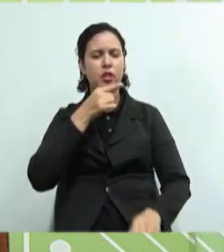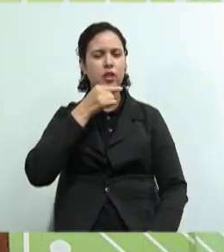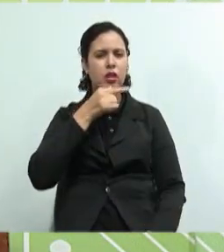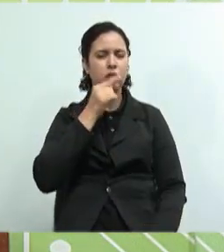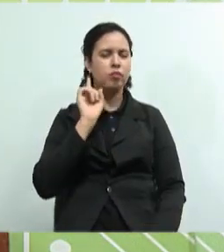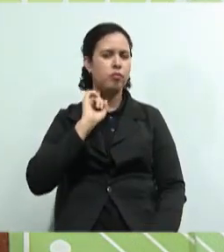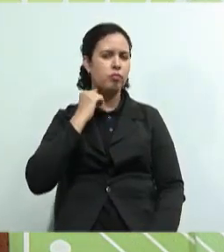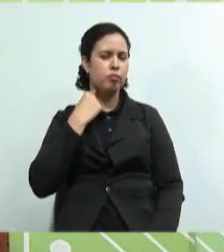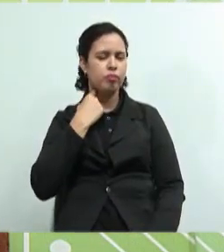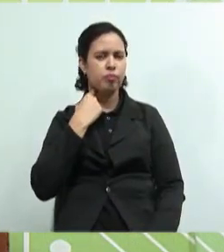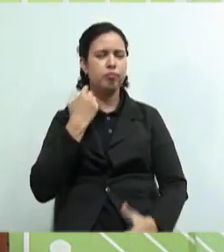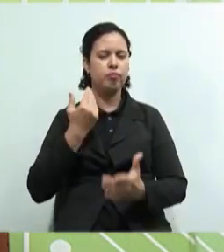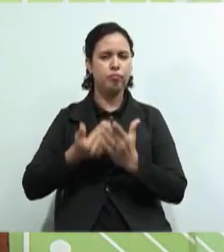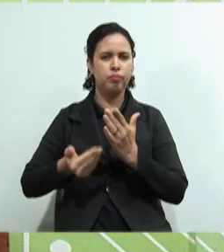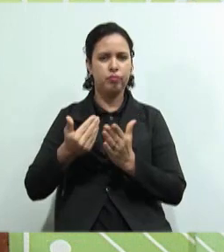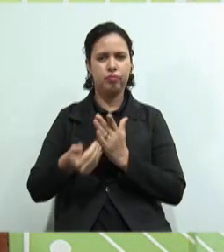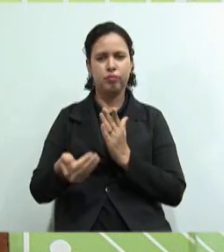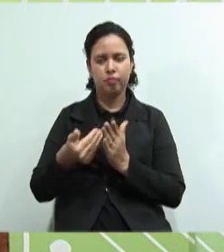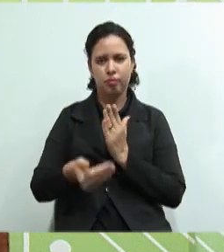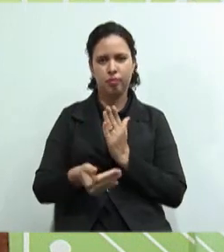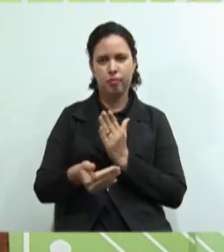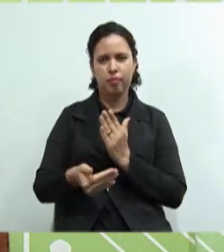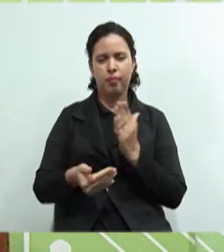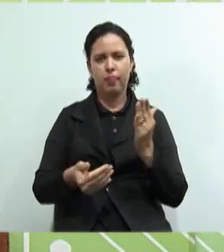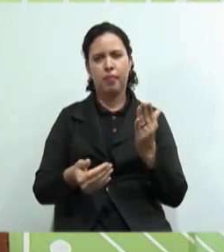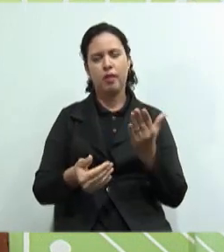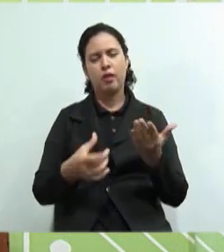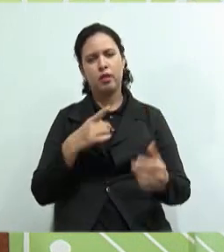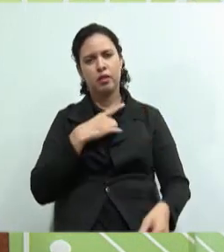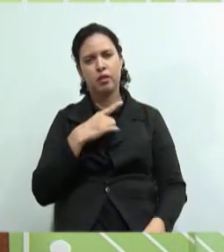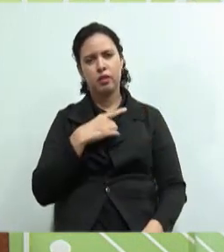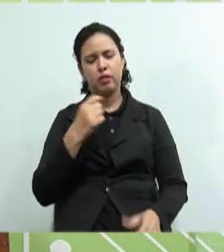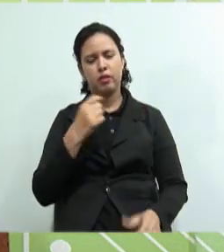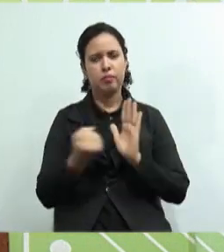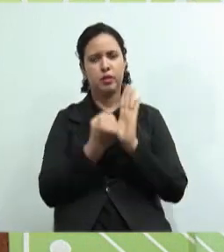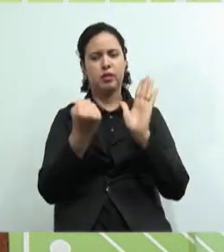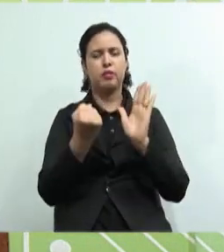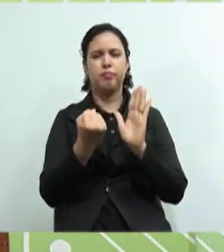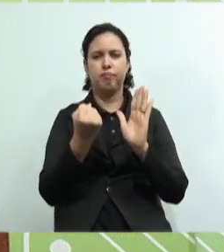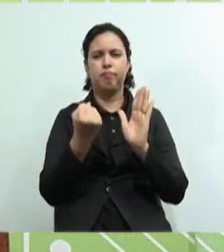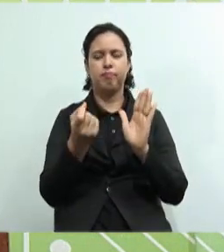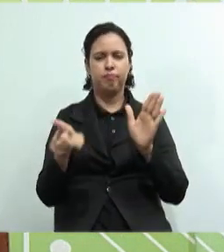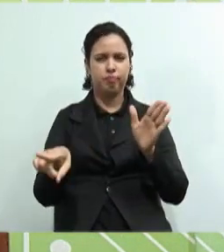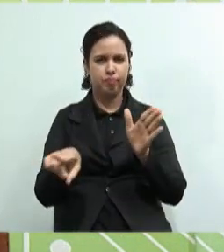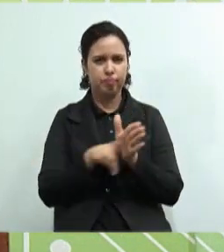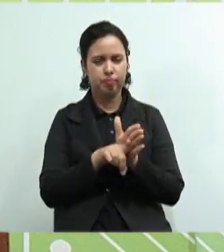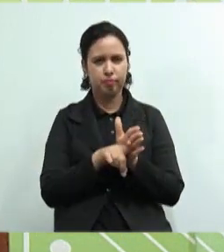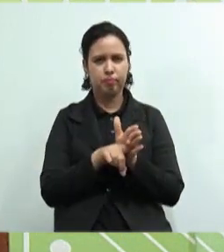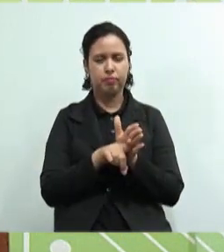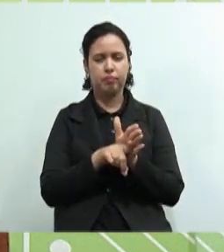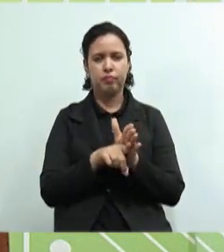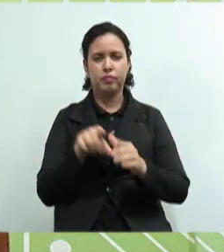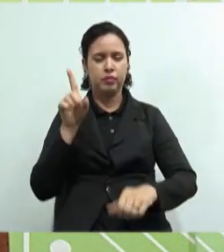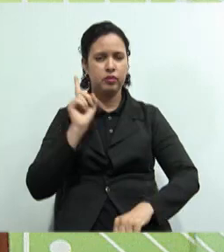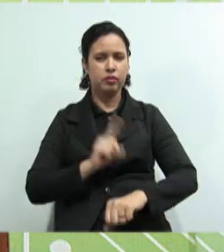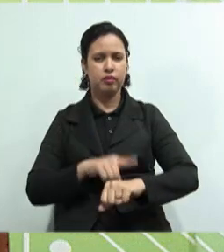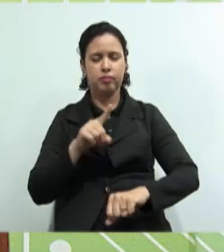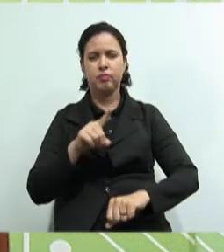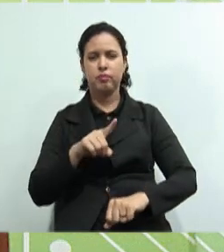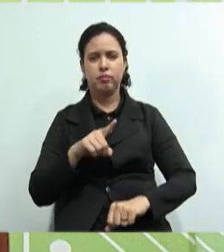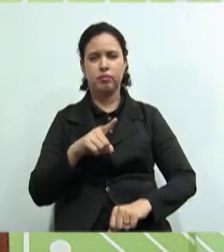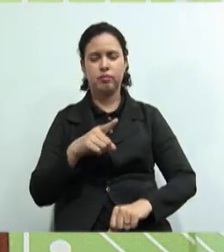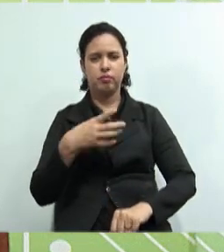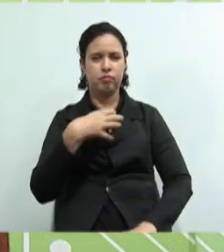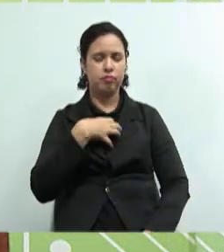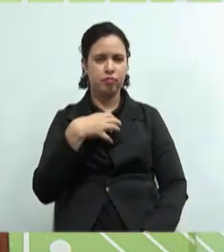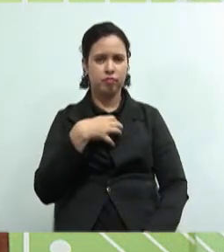região. Essa é uma questão que teve, como a gente está mencionando, um impacto muito negativo, que foi imediatamente sentido pela Vale.